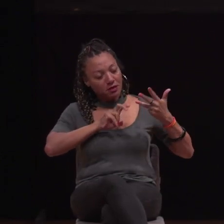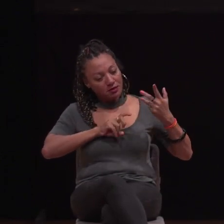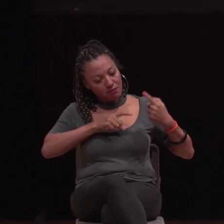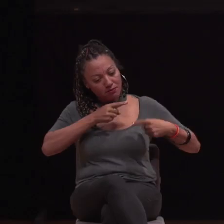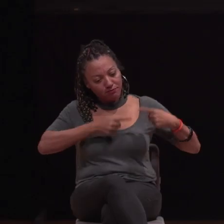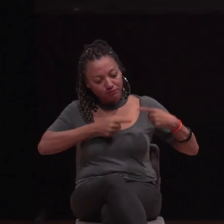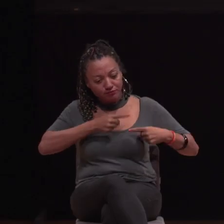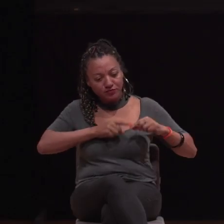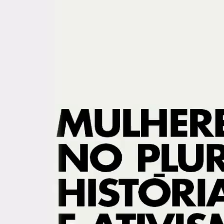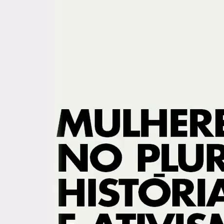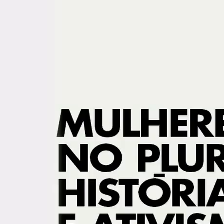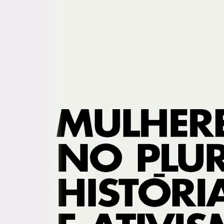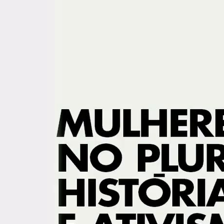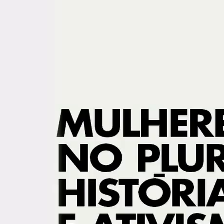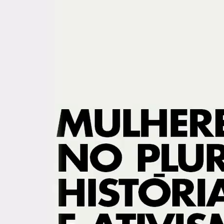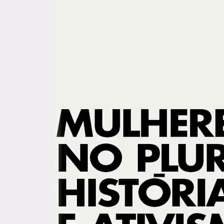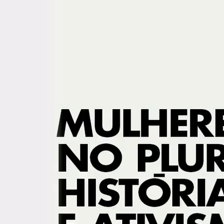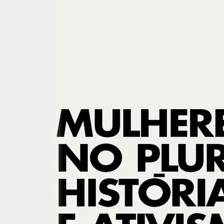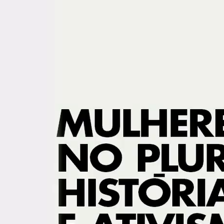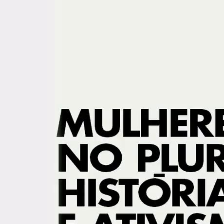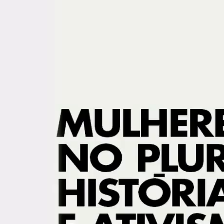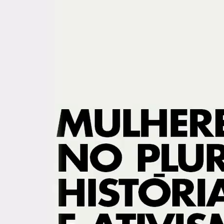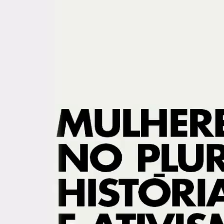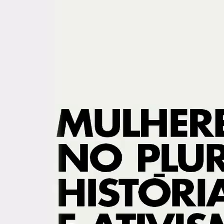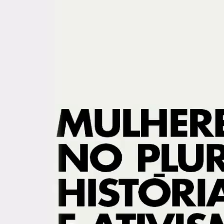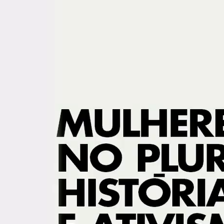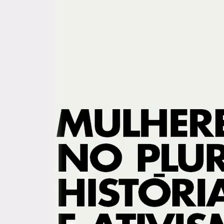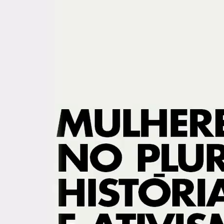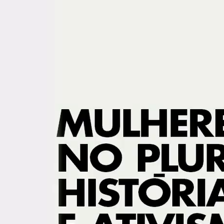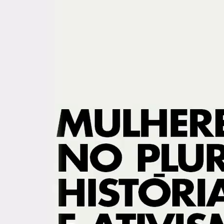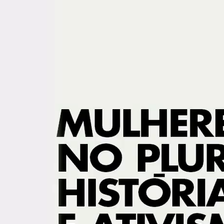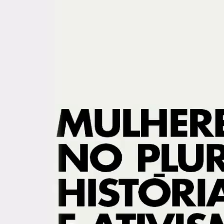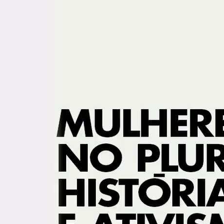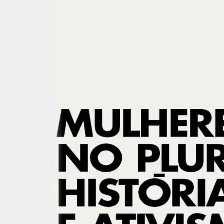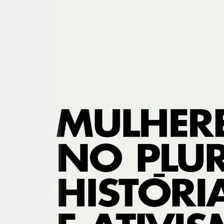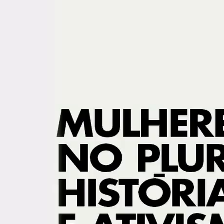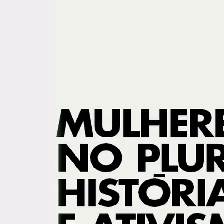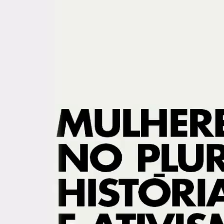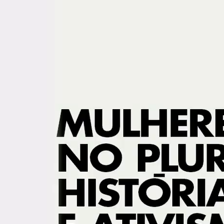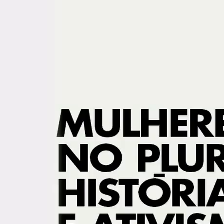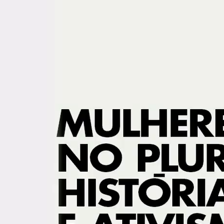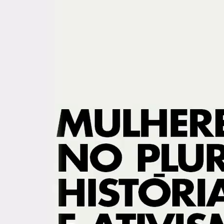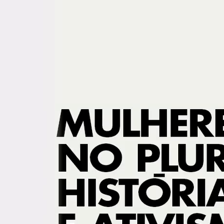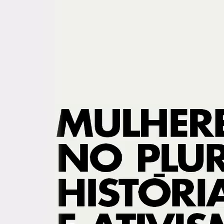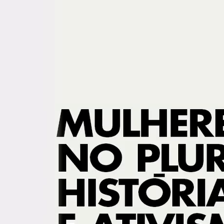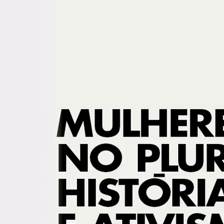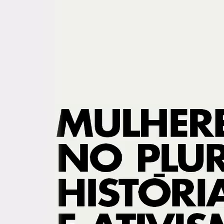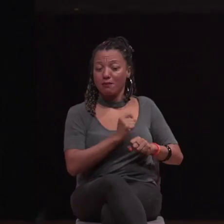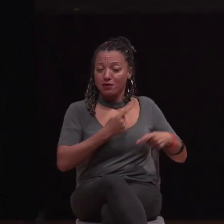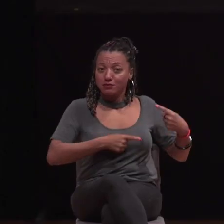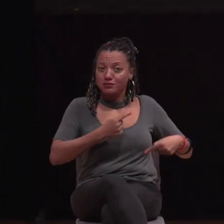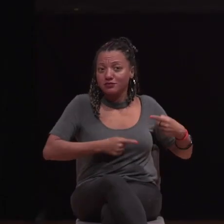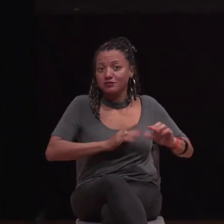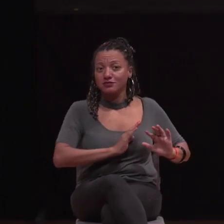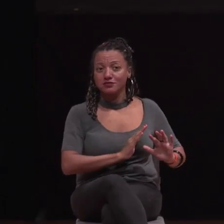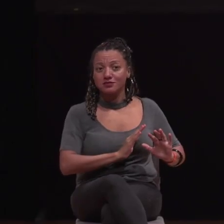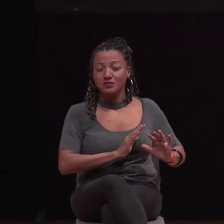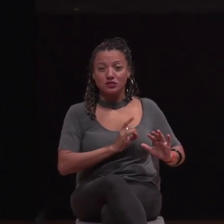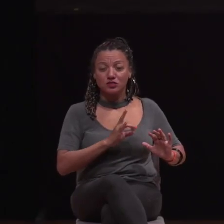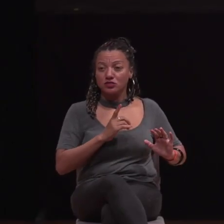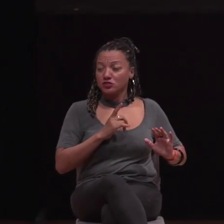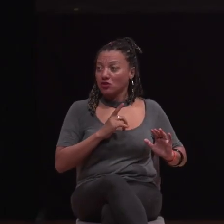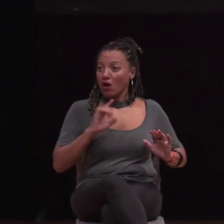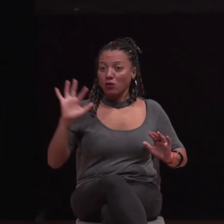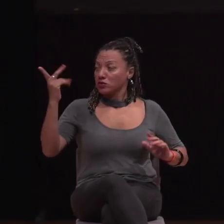um projeto político, porque a gente está falando de projeto político, porque é isso que está em disputa, em cima das nossas questões. Eu sou